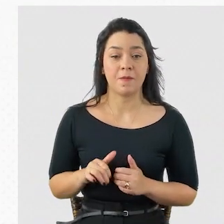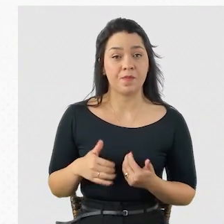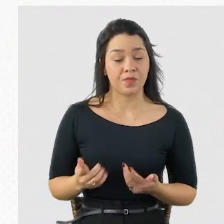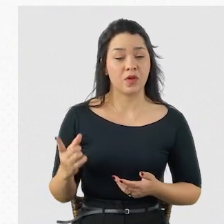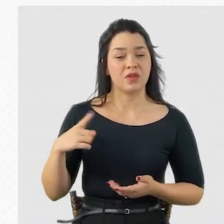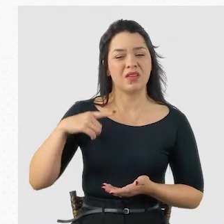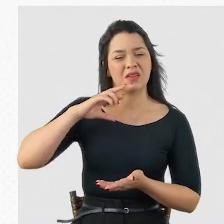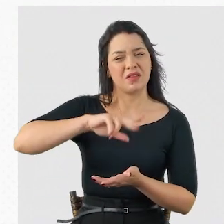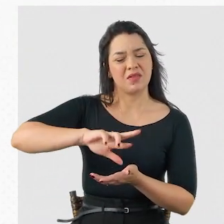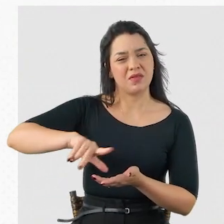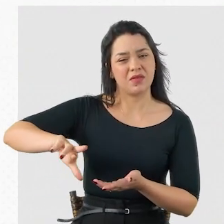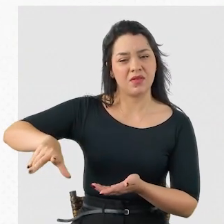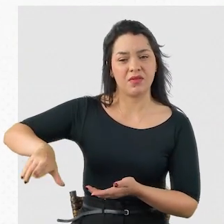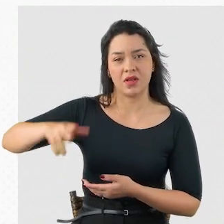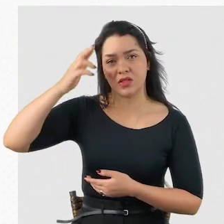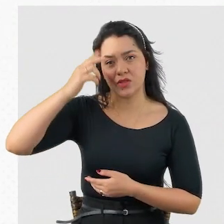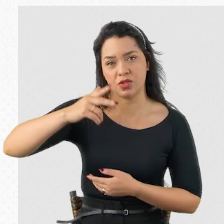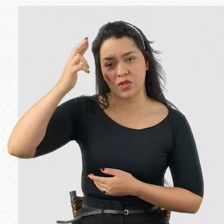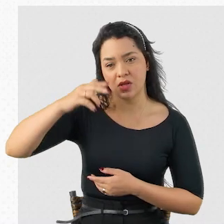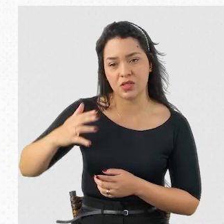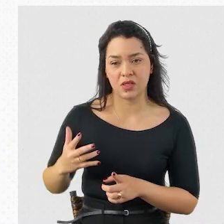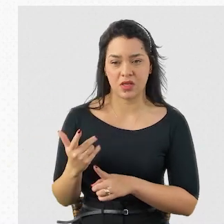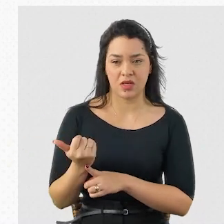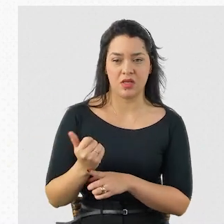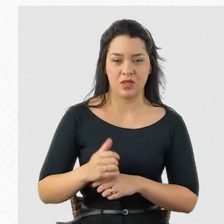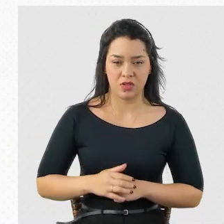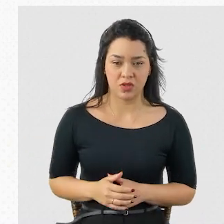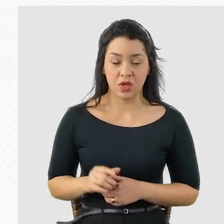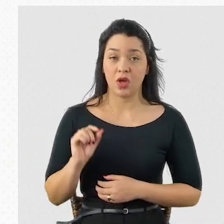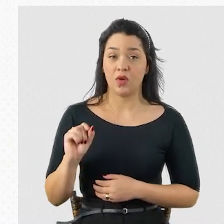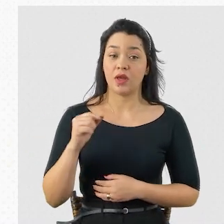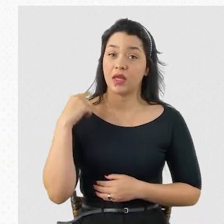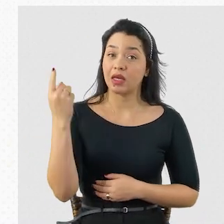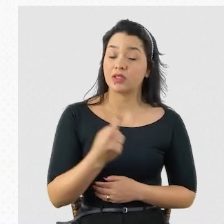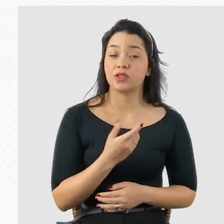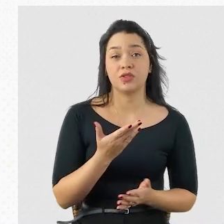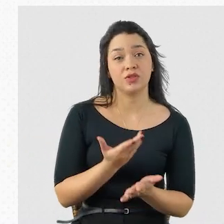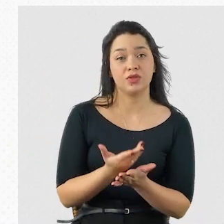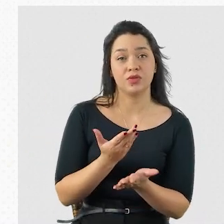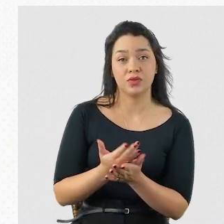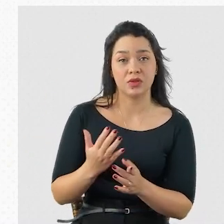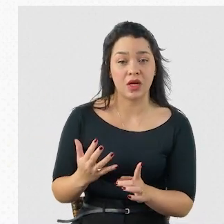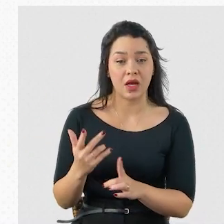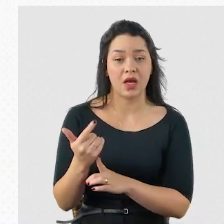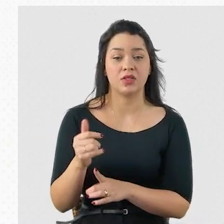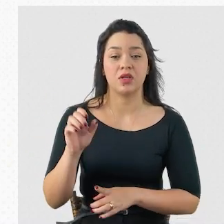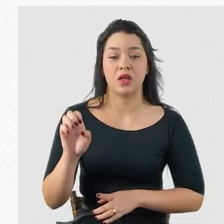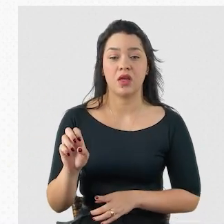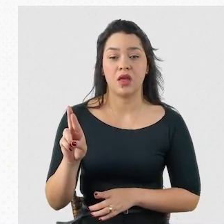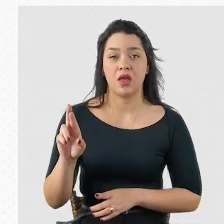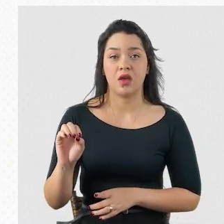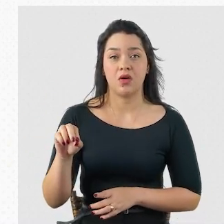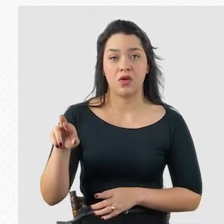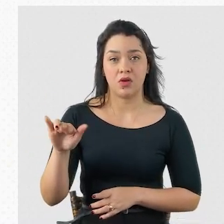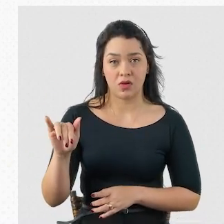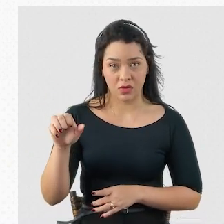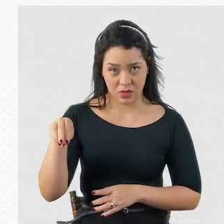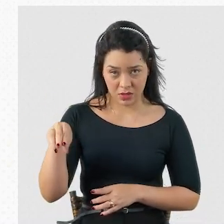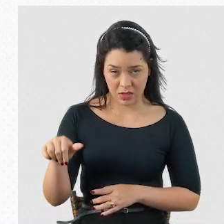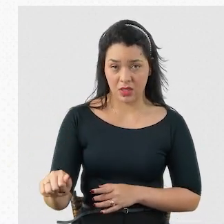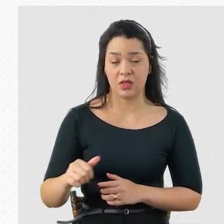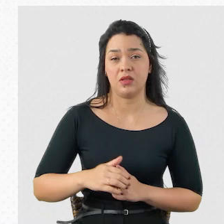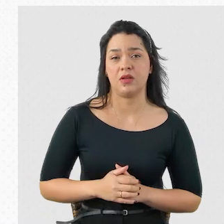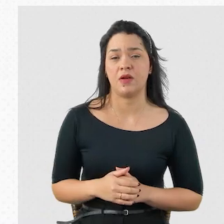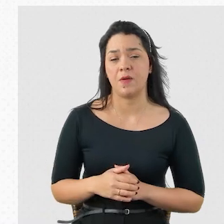Existem várias histórias da arte e não uma versão única. A questão é que a gente estuda a arte eurocêntrica. Você estuda artistas